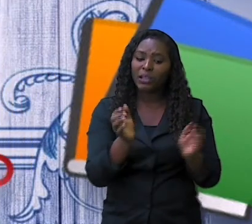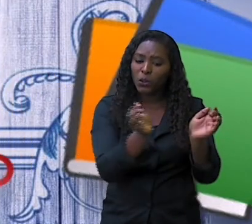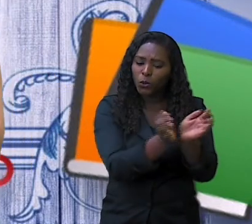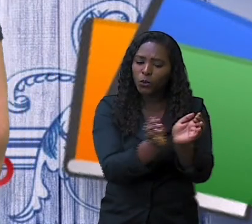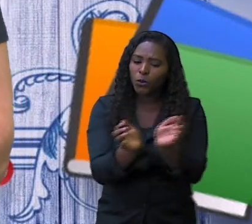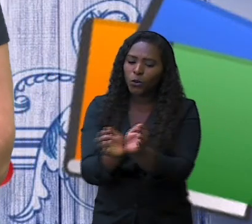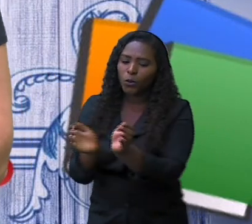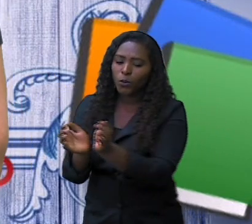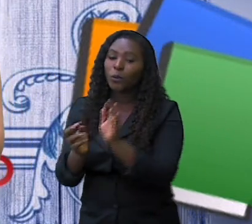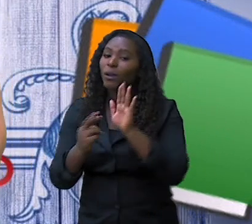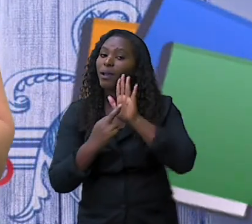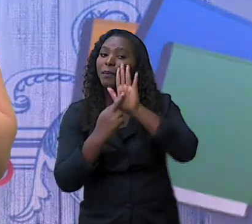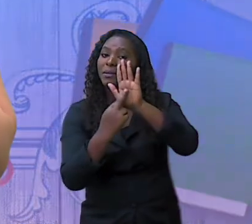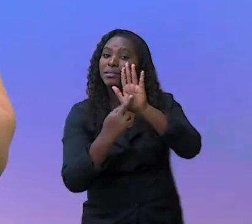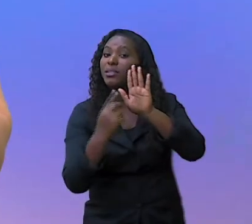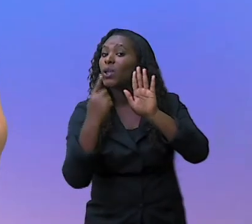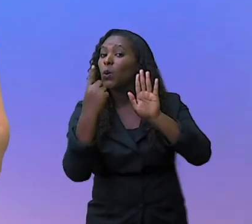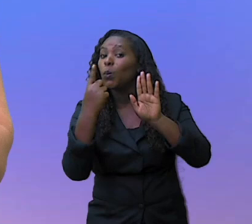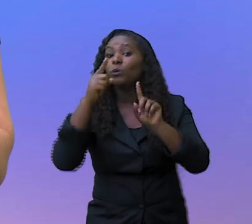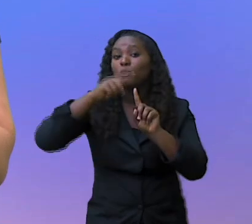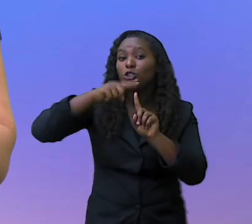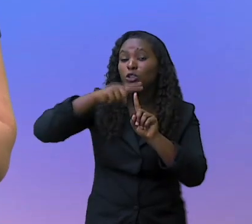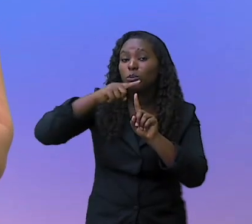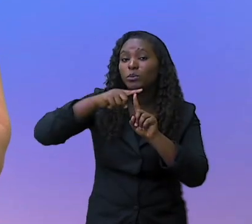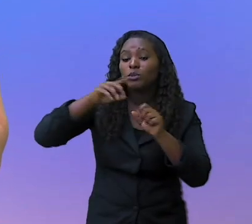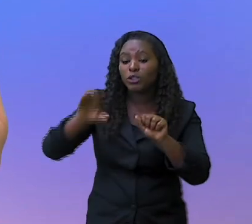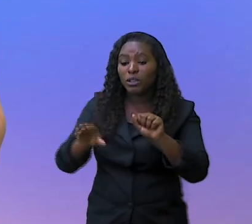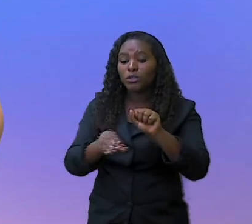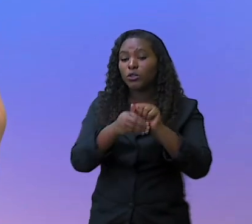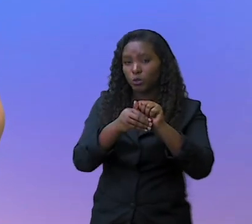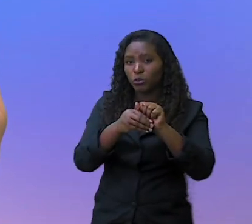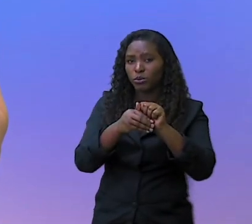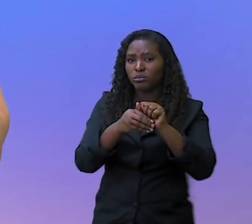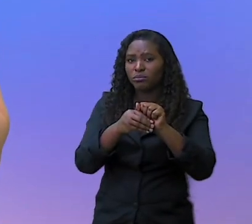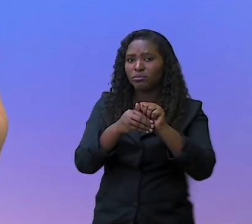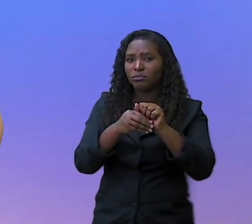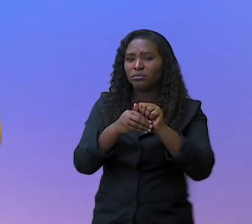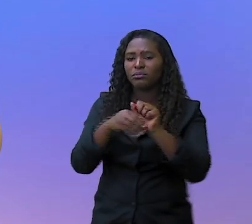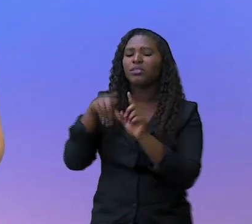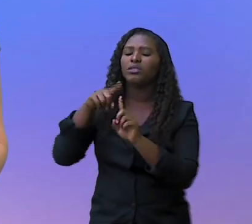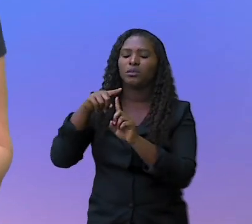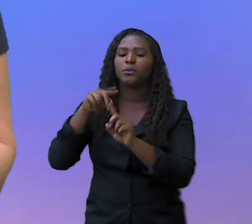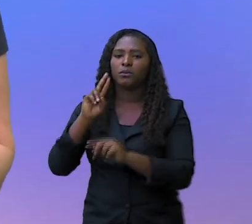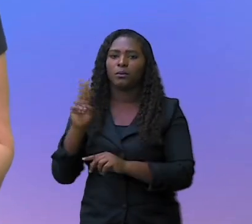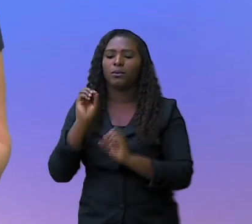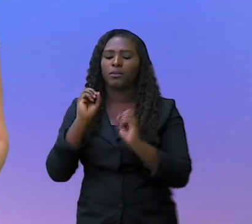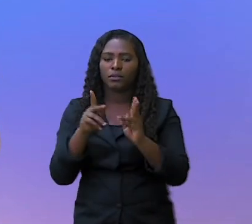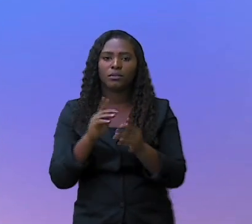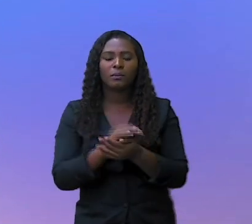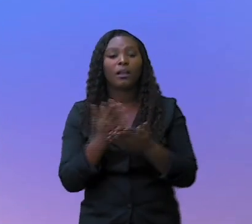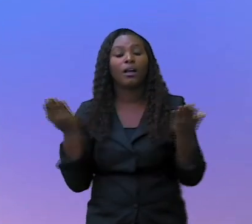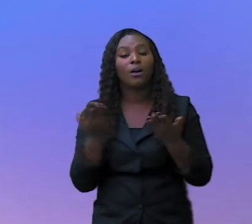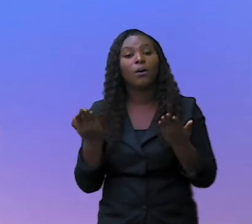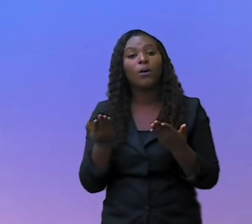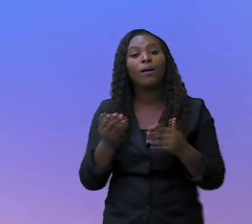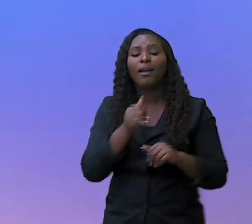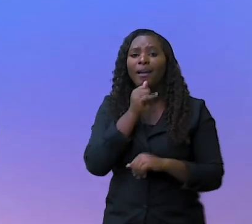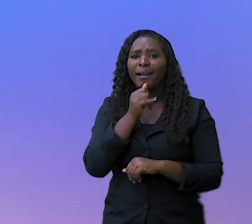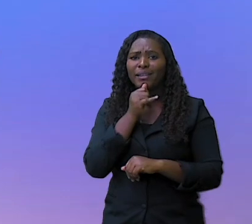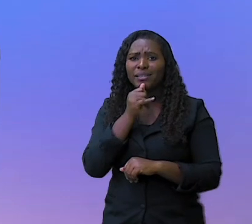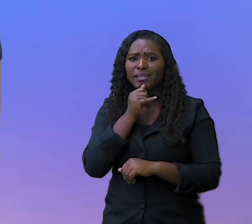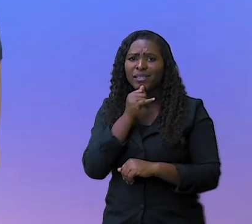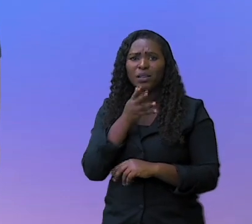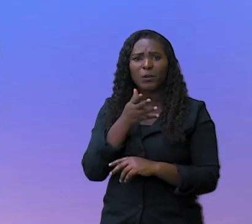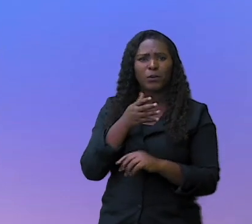lá, né? O que a gente vai entender a partir de agora, então? Nós vamos citar exemplos, né, de